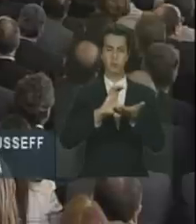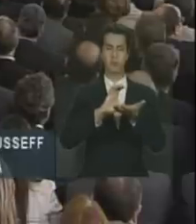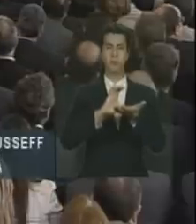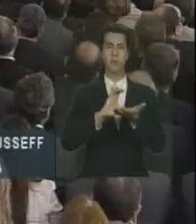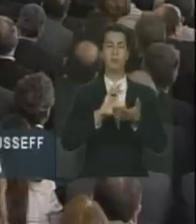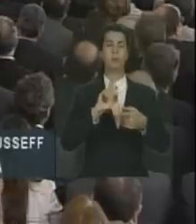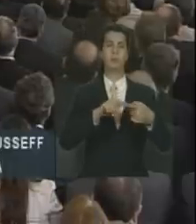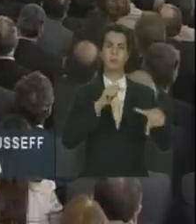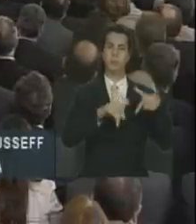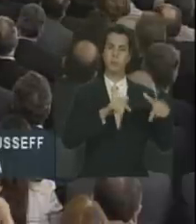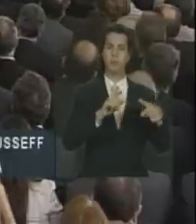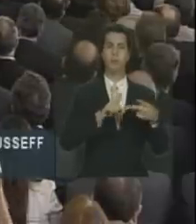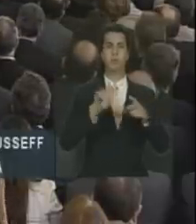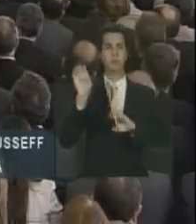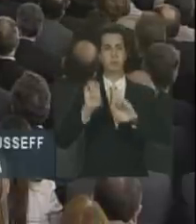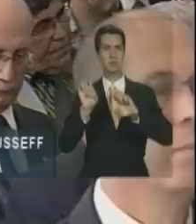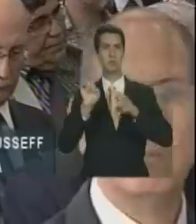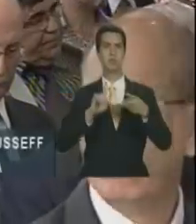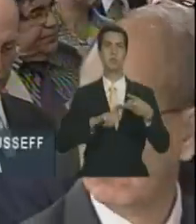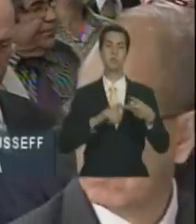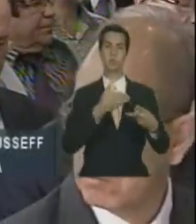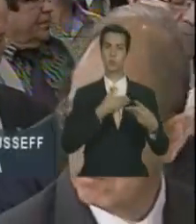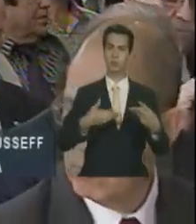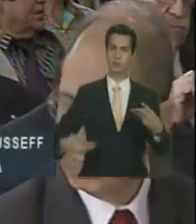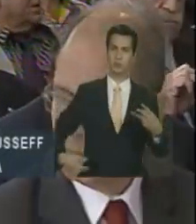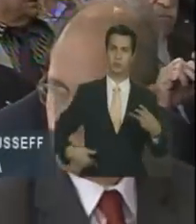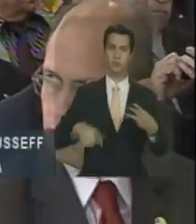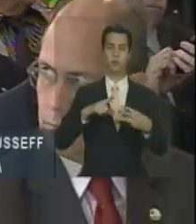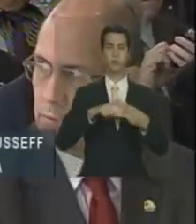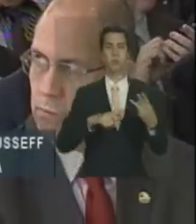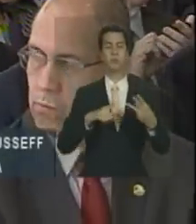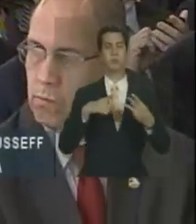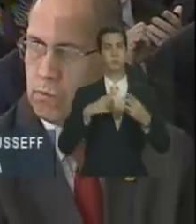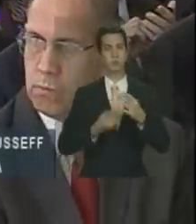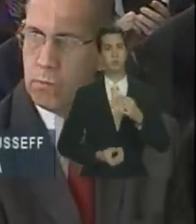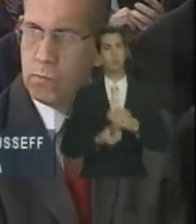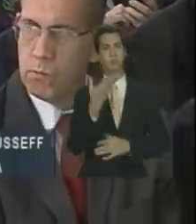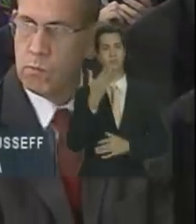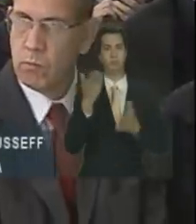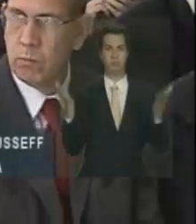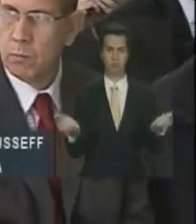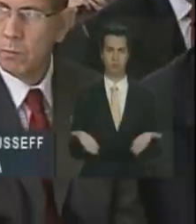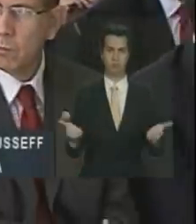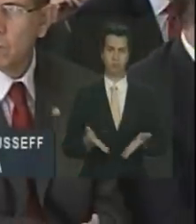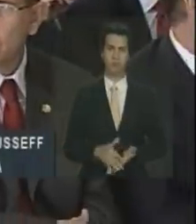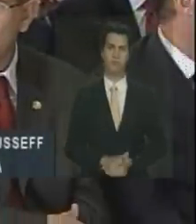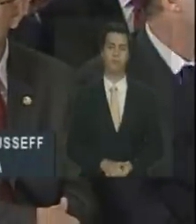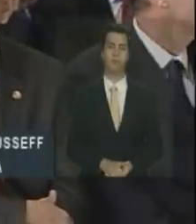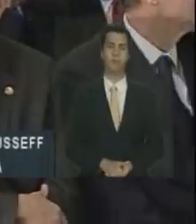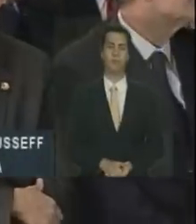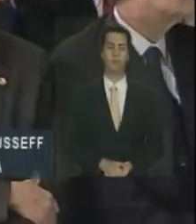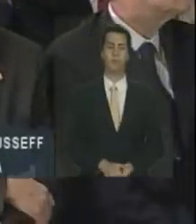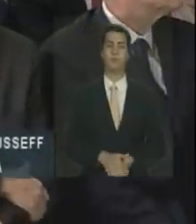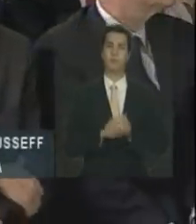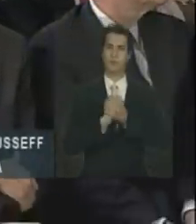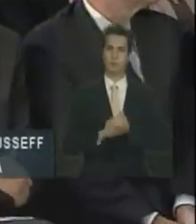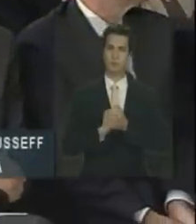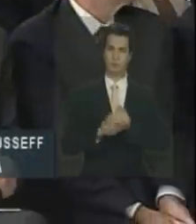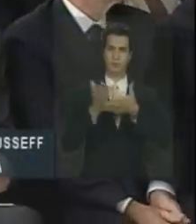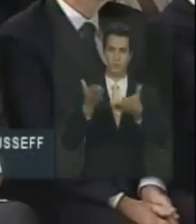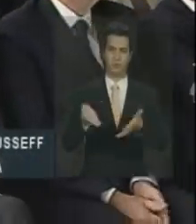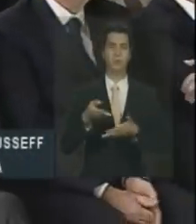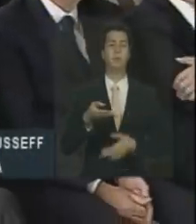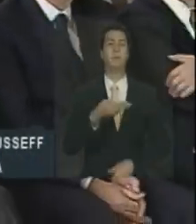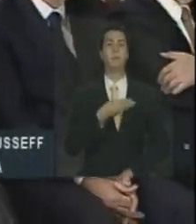empresários, integrantes do governo, que foram instalados nessa cerimônia. Cumprimentar os senhores e as senhoras, os